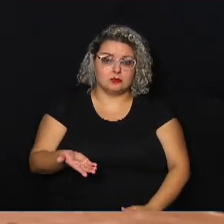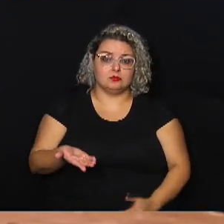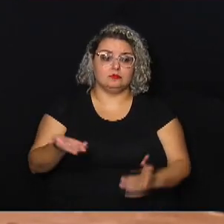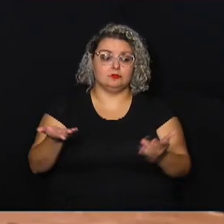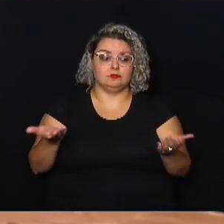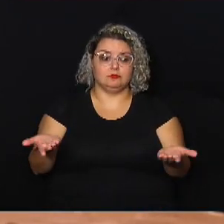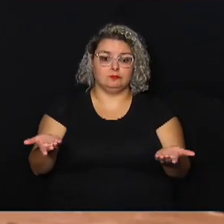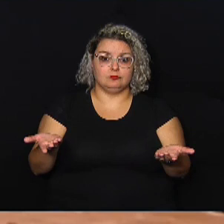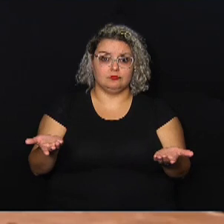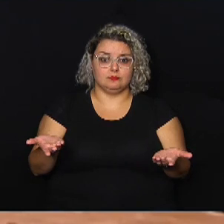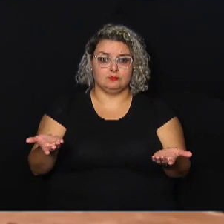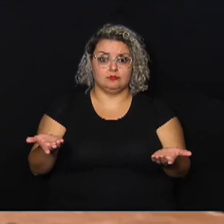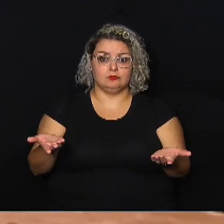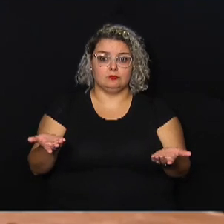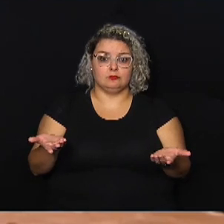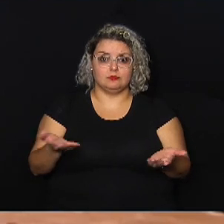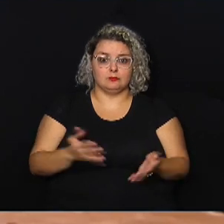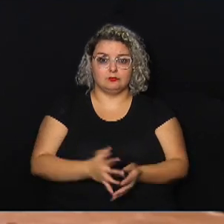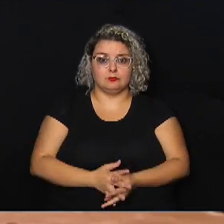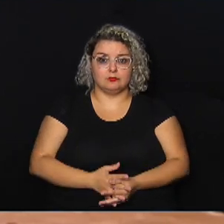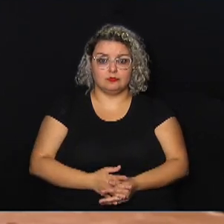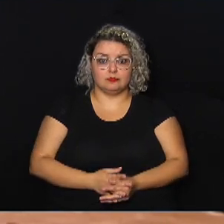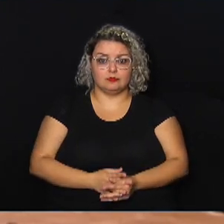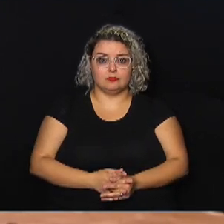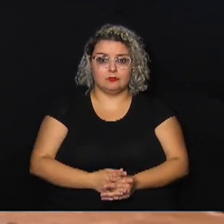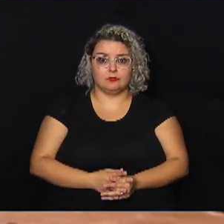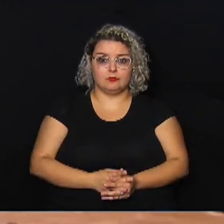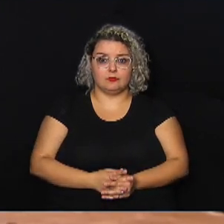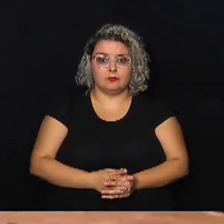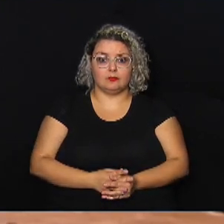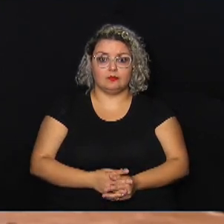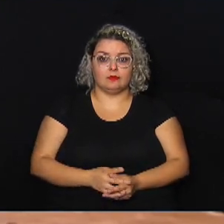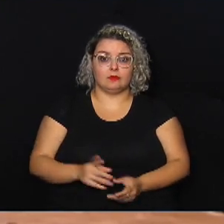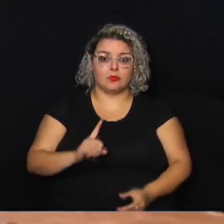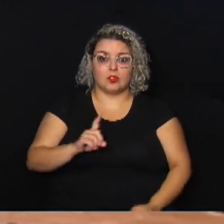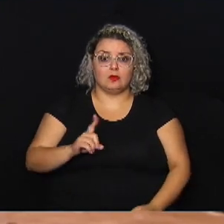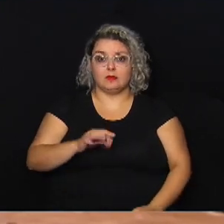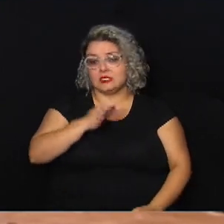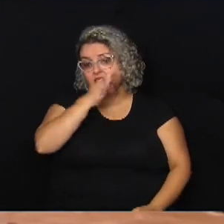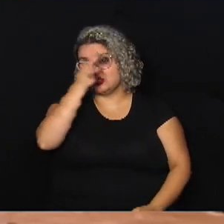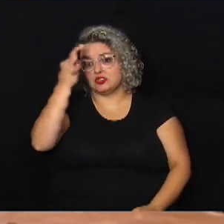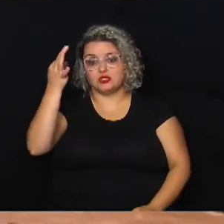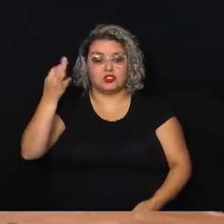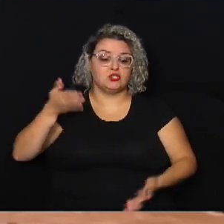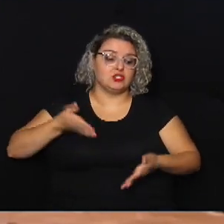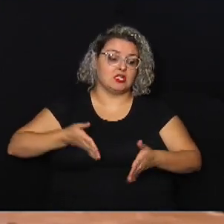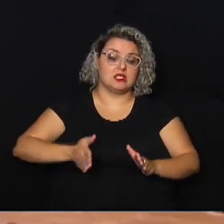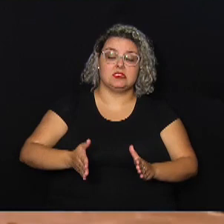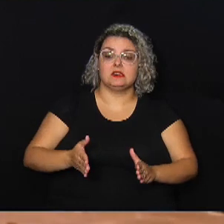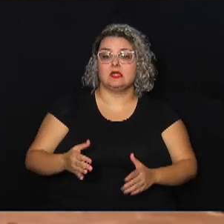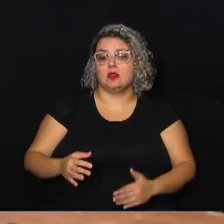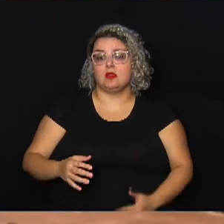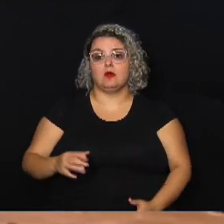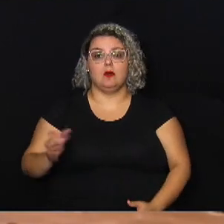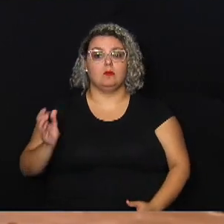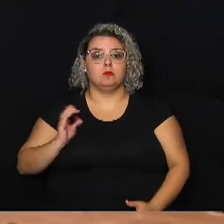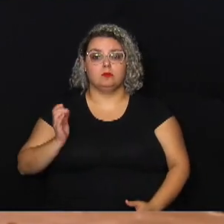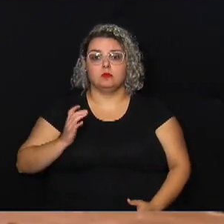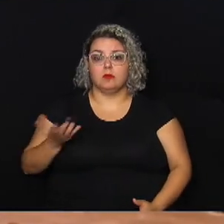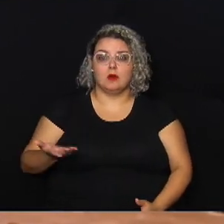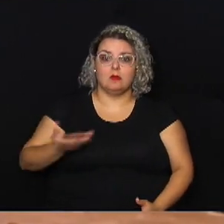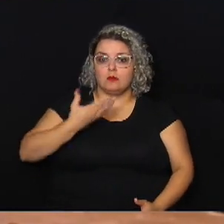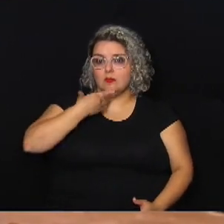você fala o seguinte, eu não estou falando da sorte do berço. Porque muitas vezes fala assim, eu dei azar no berço, meus pais